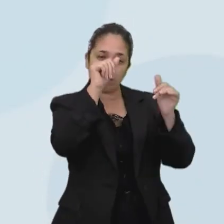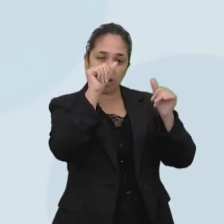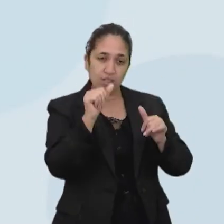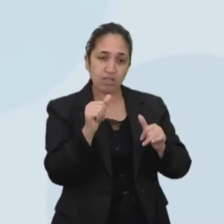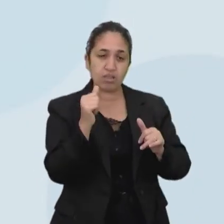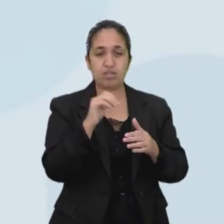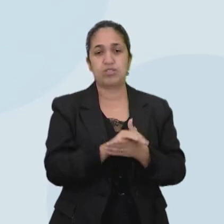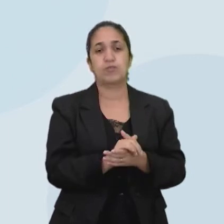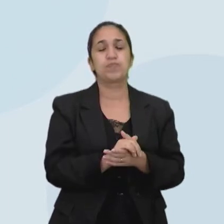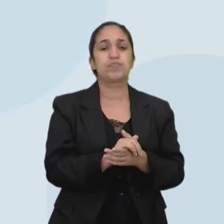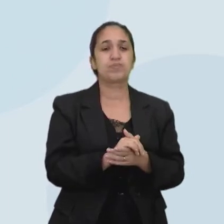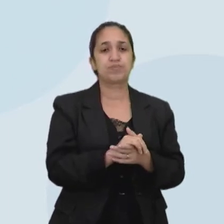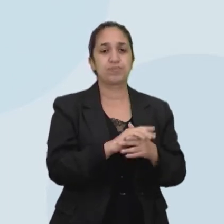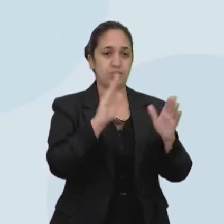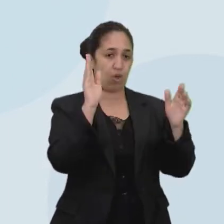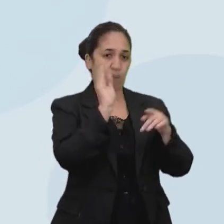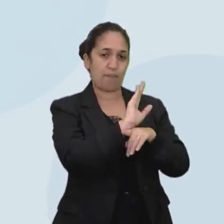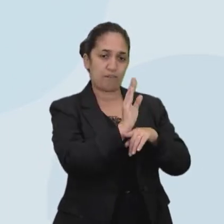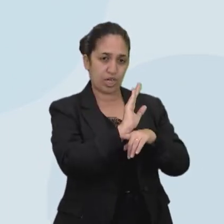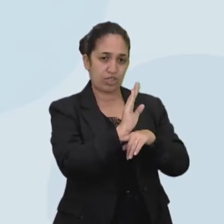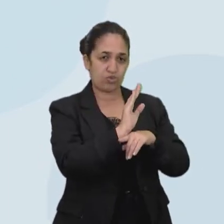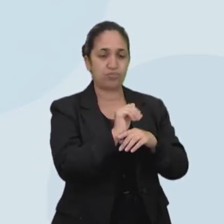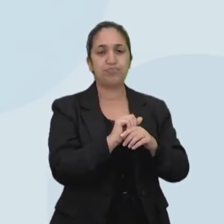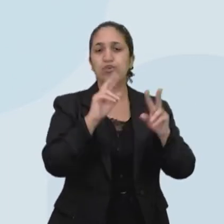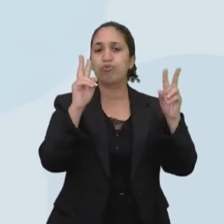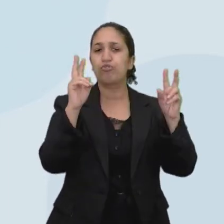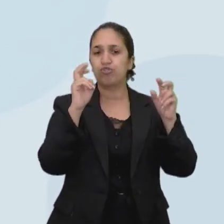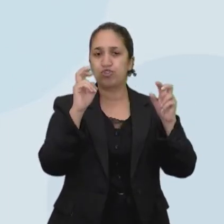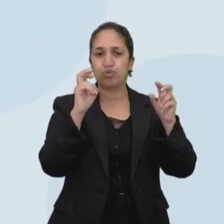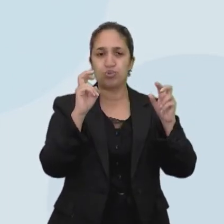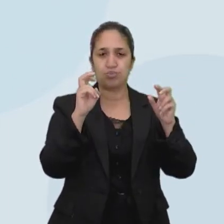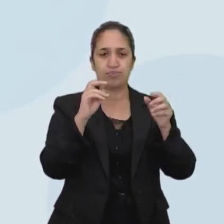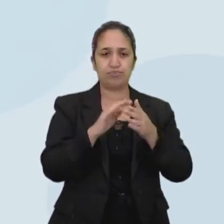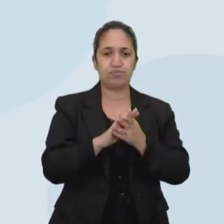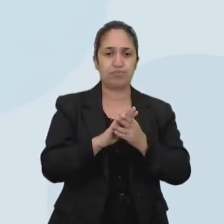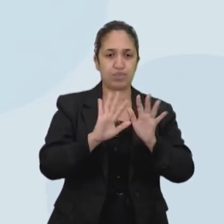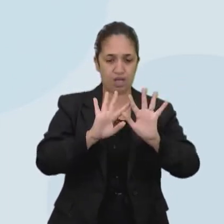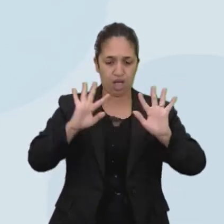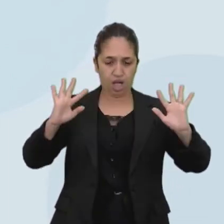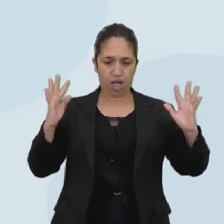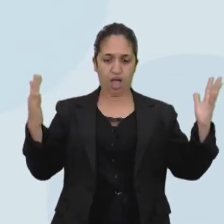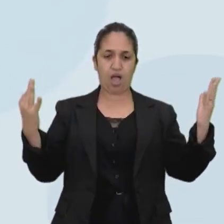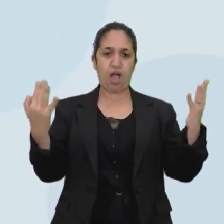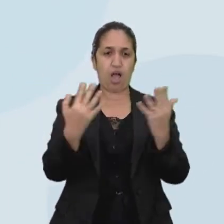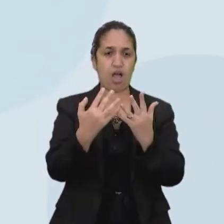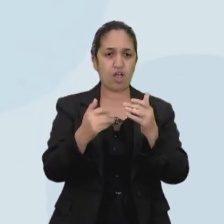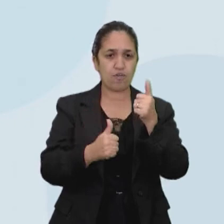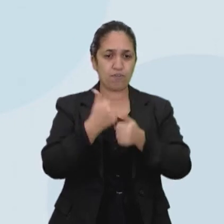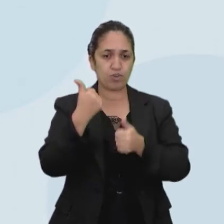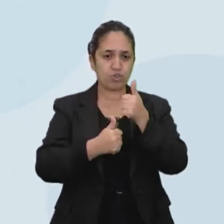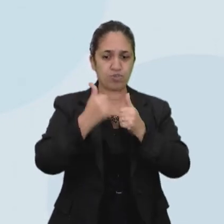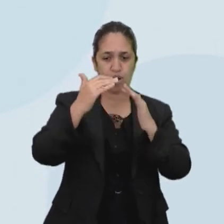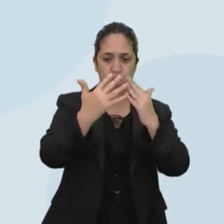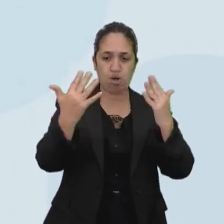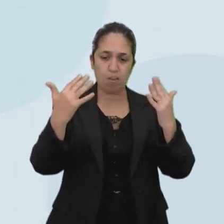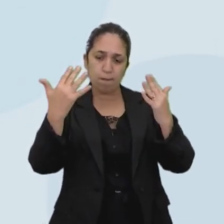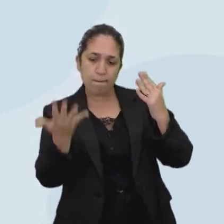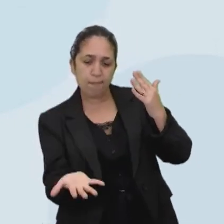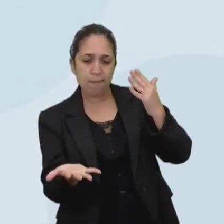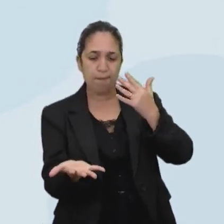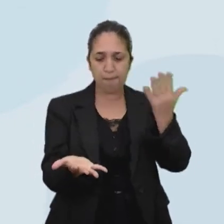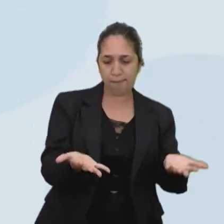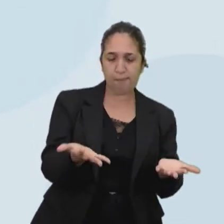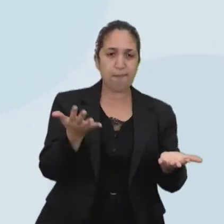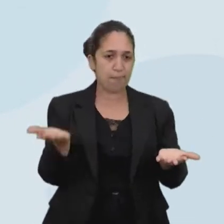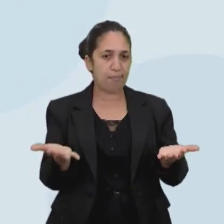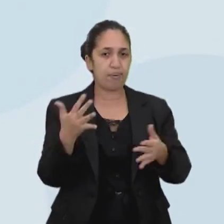esses elementos. Aí o vídeo. O título do vídeo, alambrado de campo de futebol no Morro do Adeus cai e impede atividades. Temos